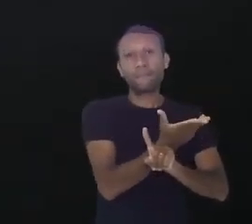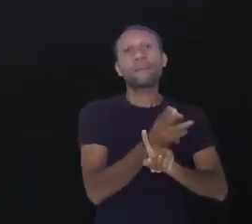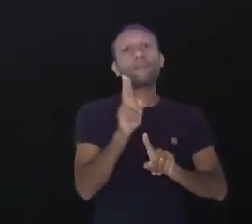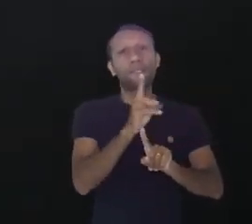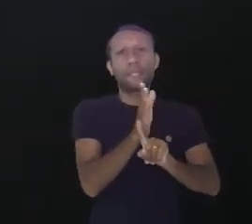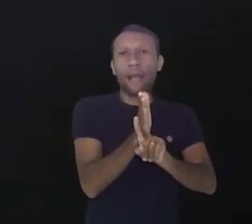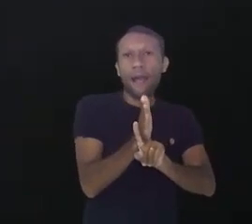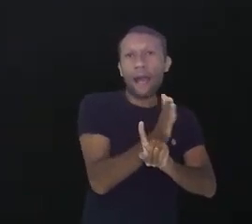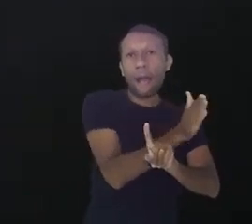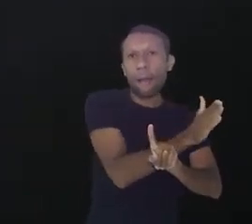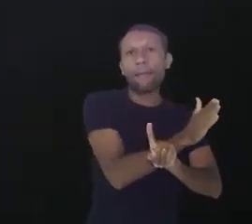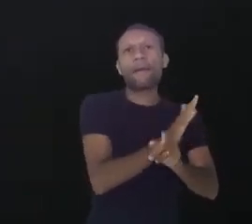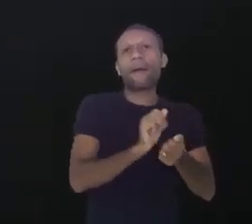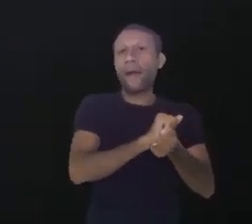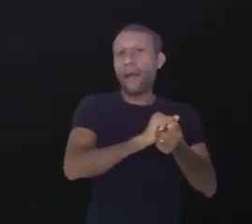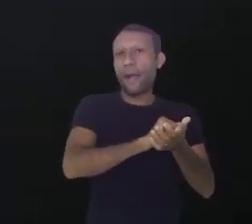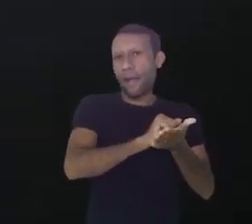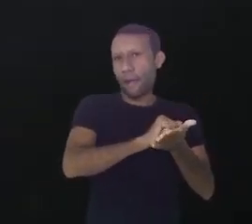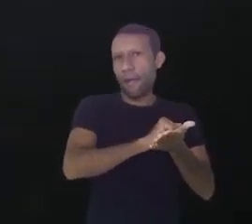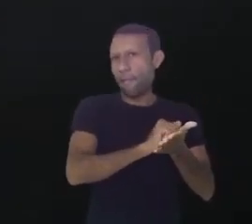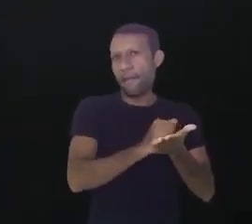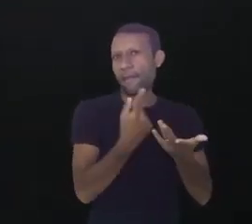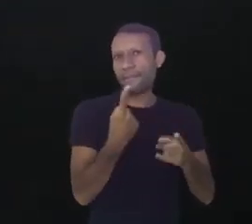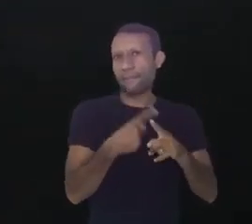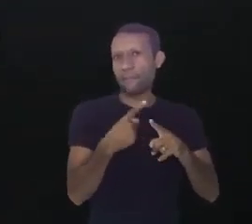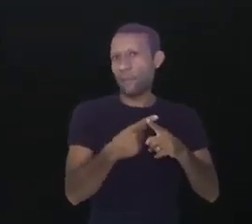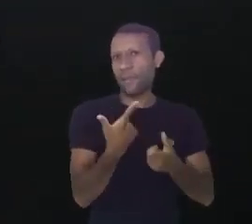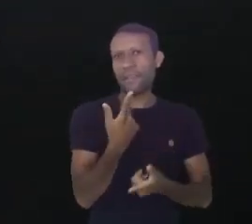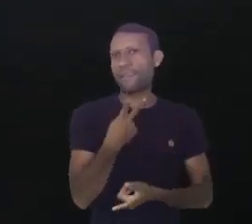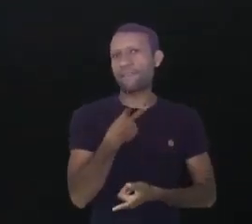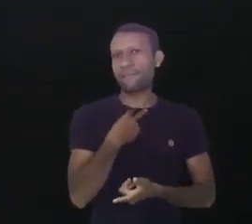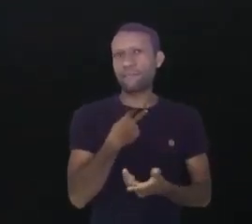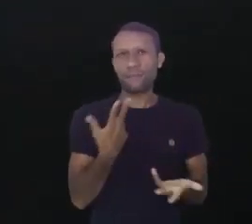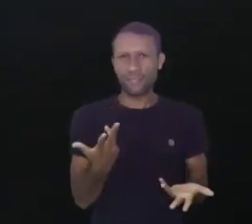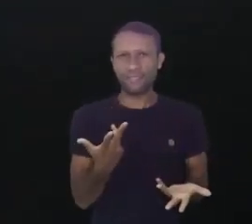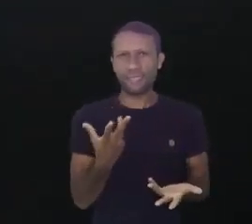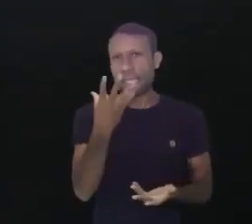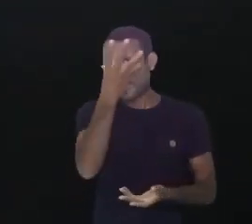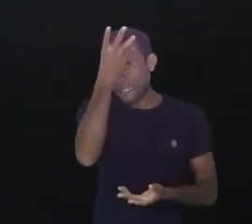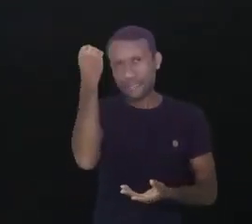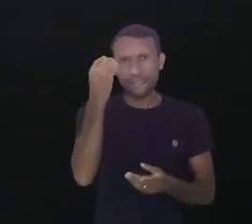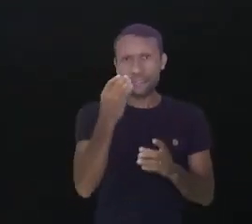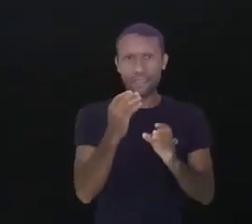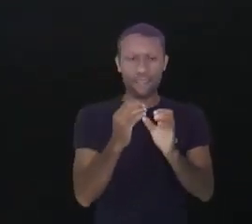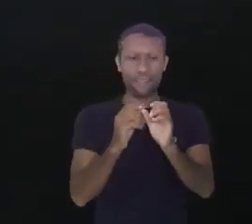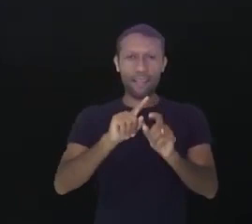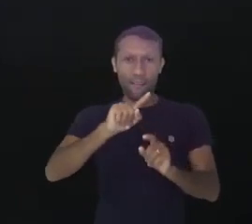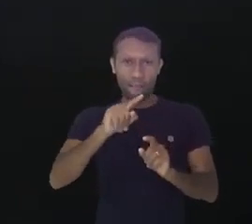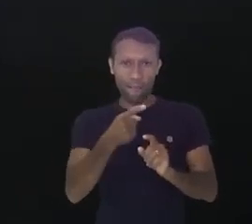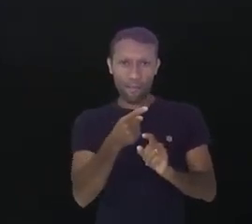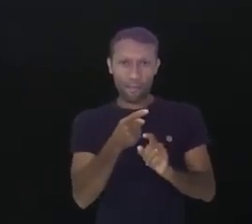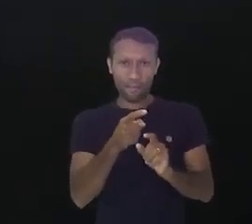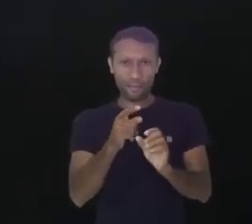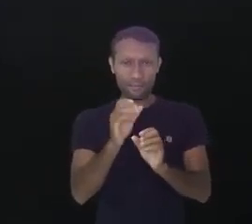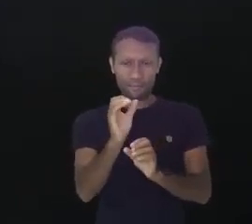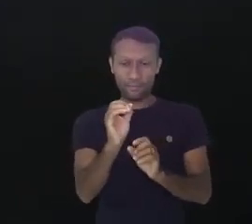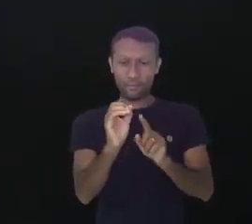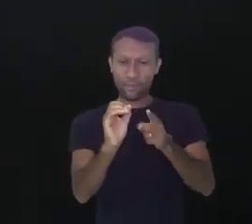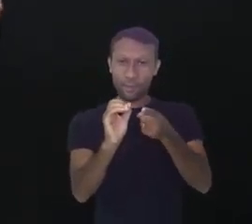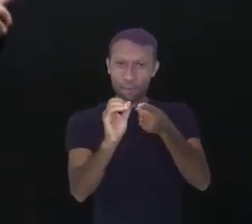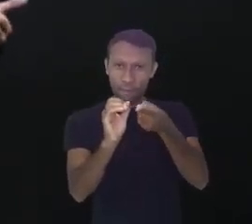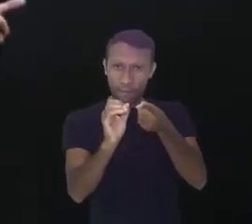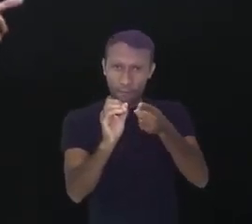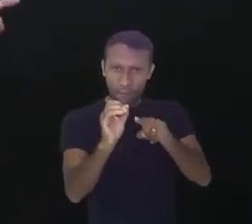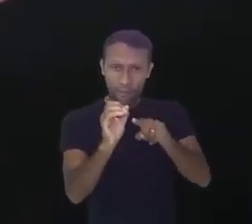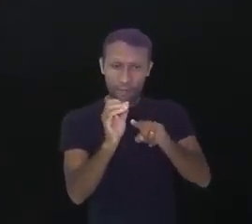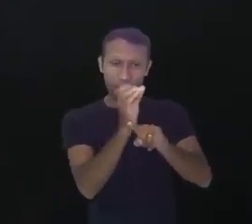Por quê? Porque esse número possui 3 zeros à esquerda. Pode esquecer, pode jogar no lixo que não vale de nada para o que a